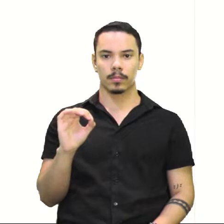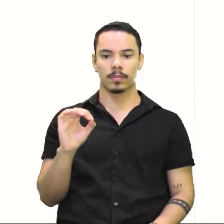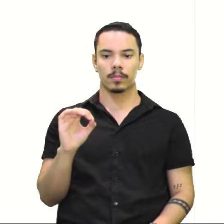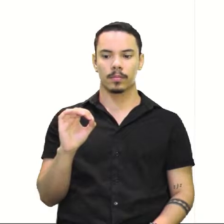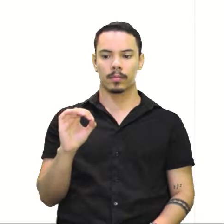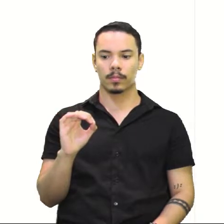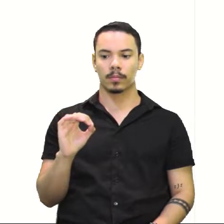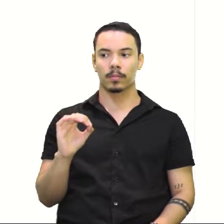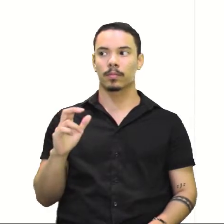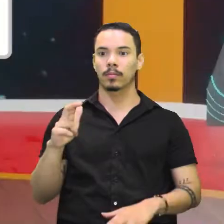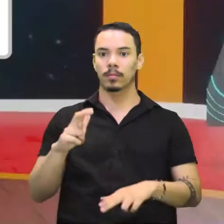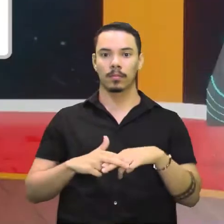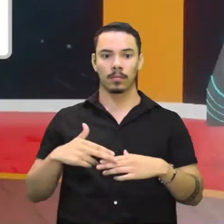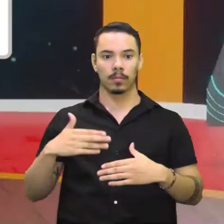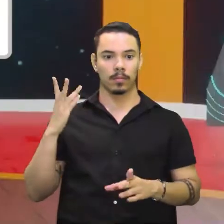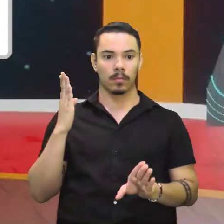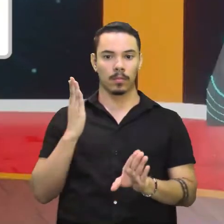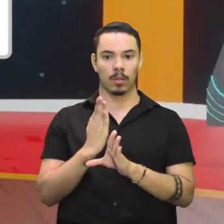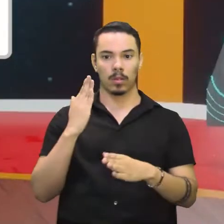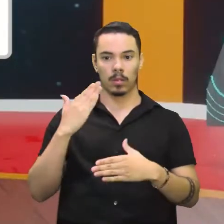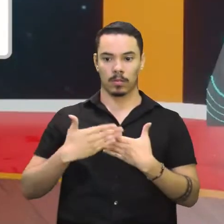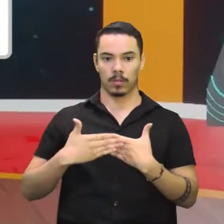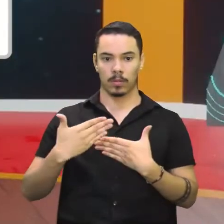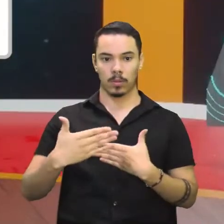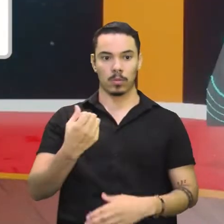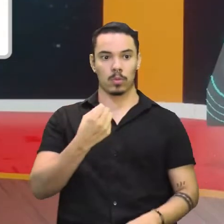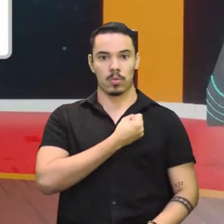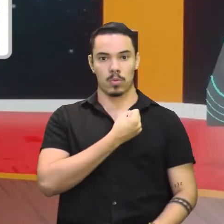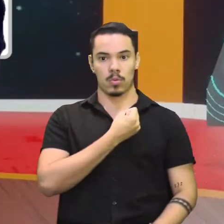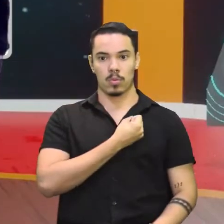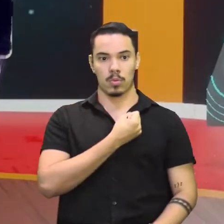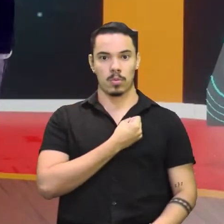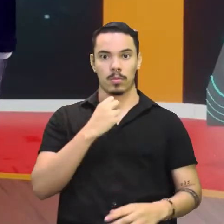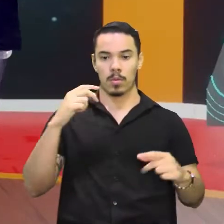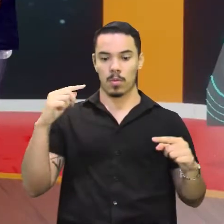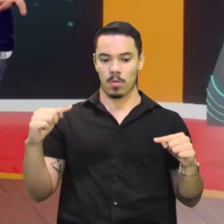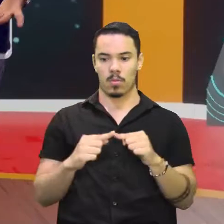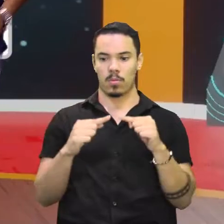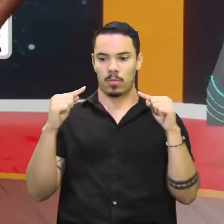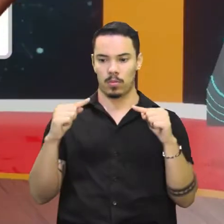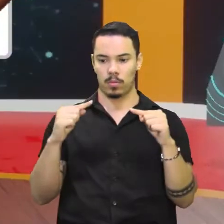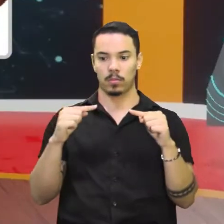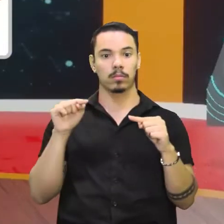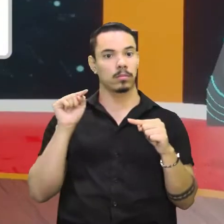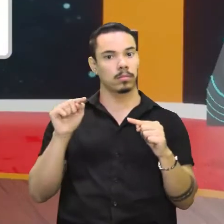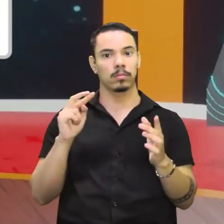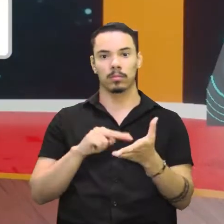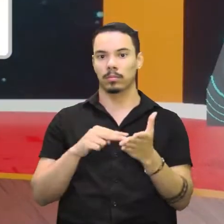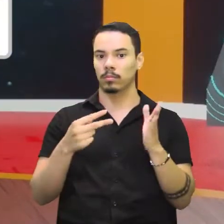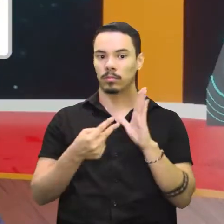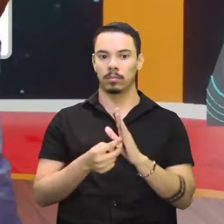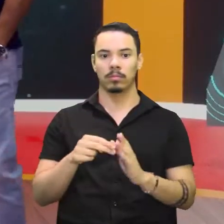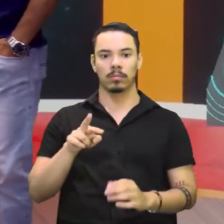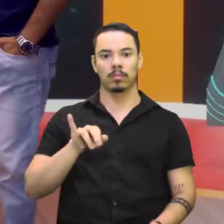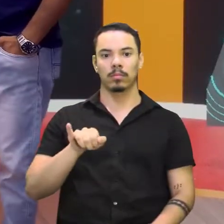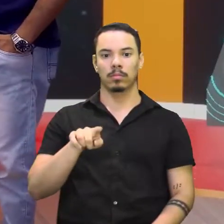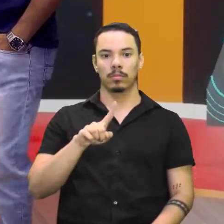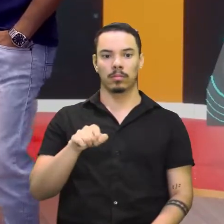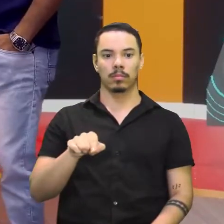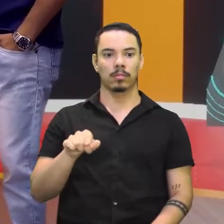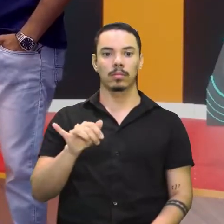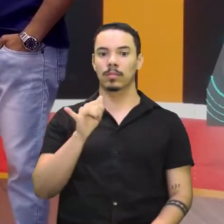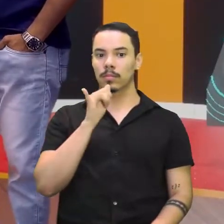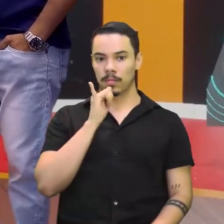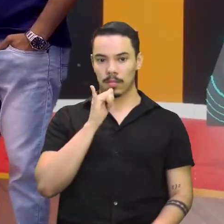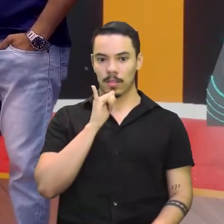Daí vamos encontrar esse número que vai satisfazer essa igualdade. Isso é raiz. Pronto, eu tenho esse bonequinho aqui.